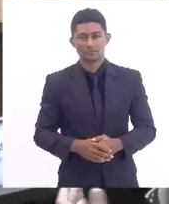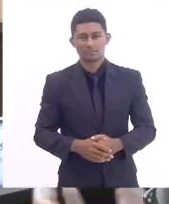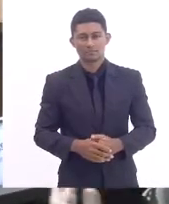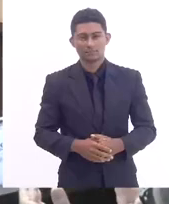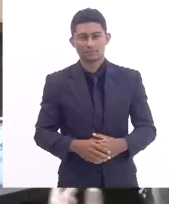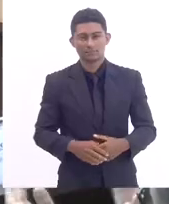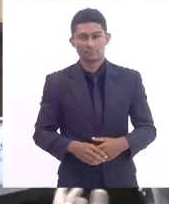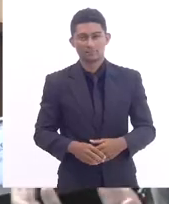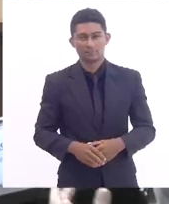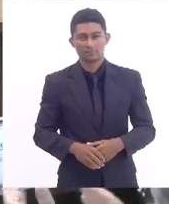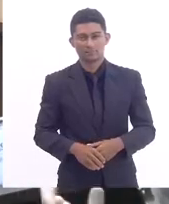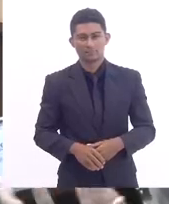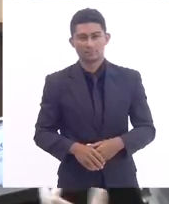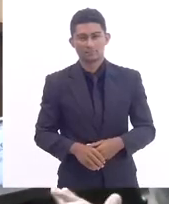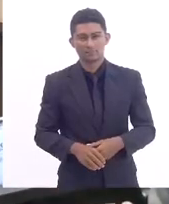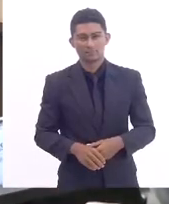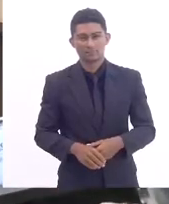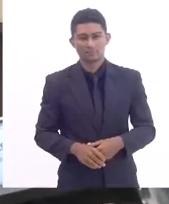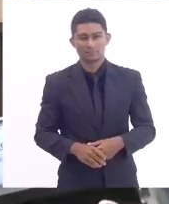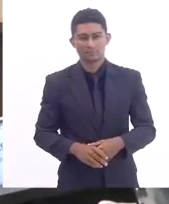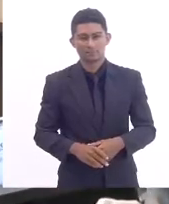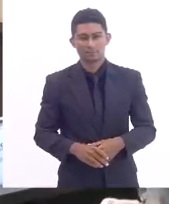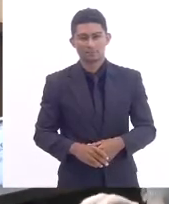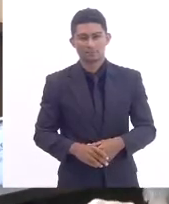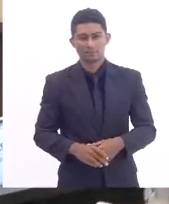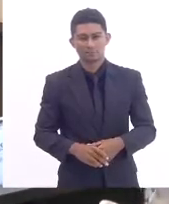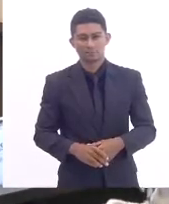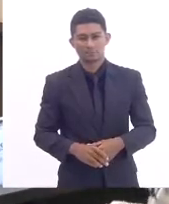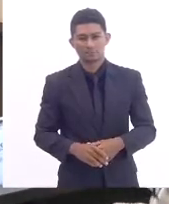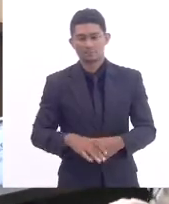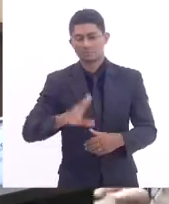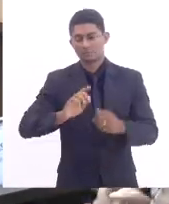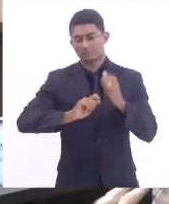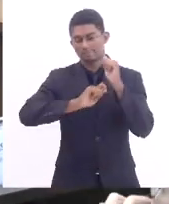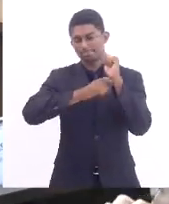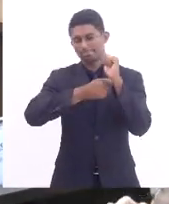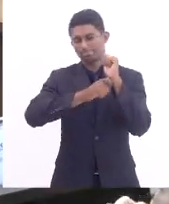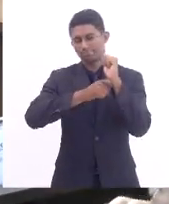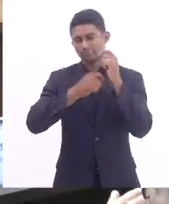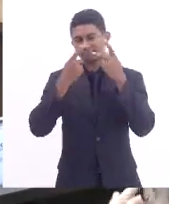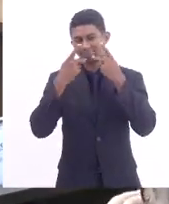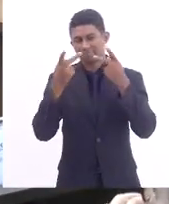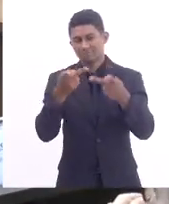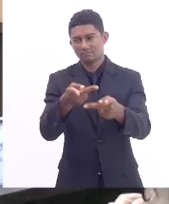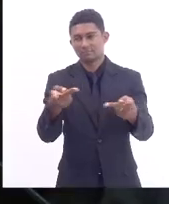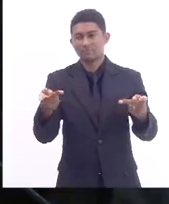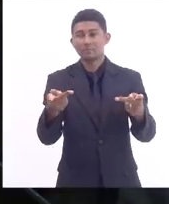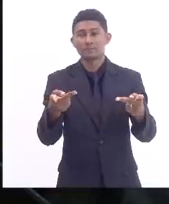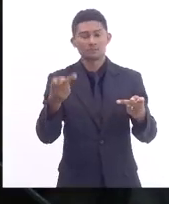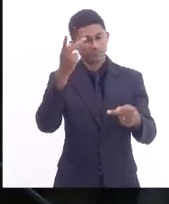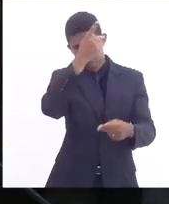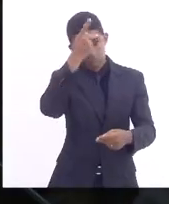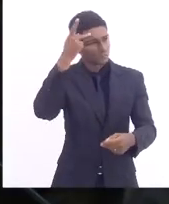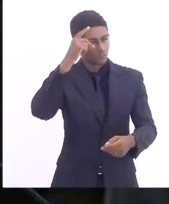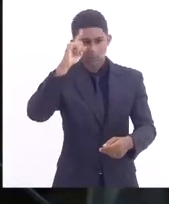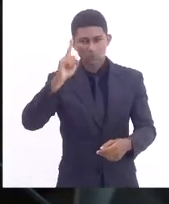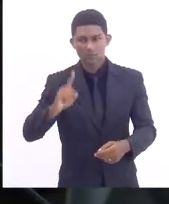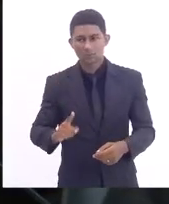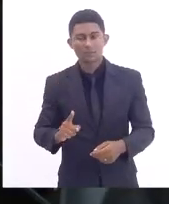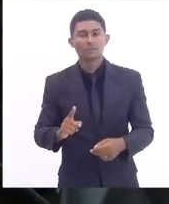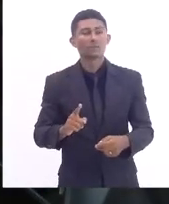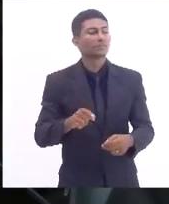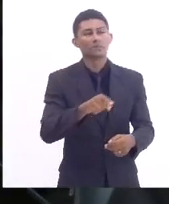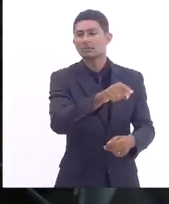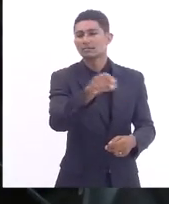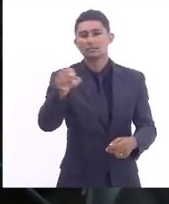E aí hoje eu vou contar um segredo para vocês um segredo que ninguém sabe nem o Roney